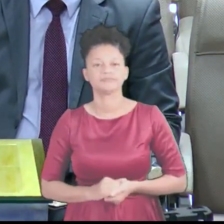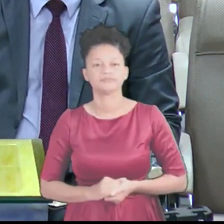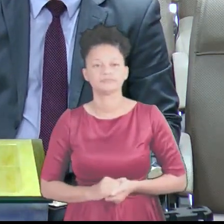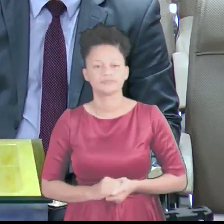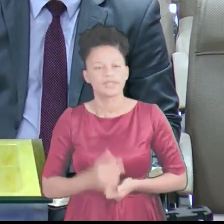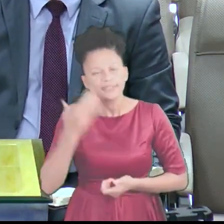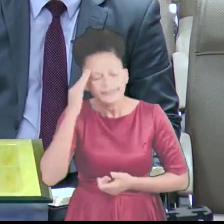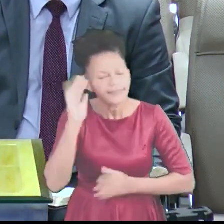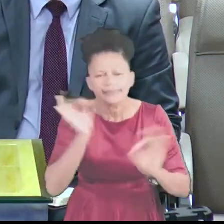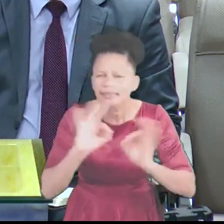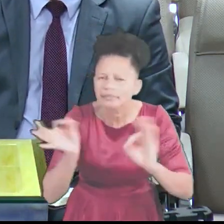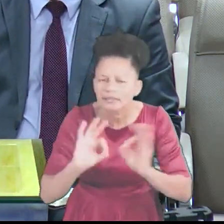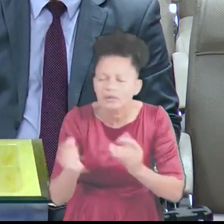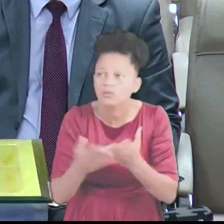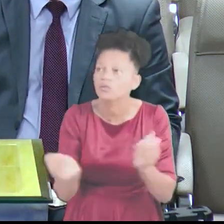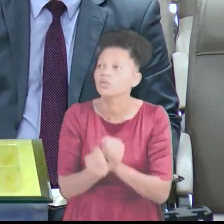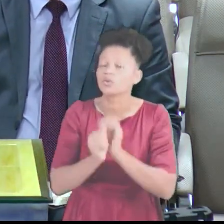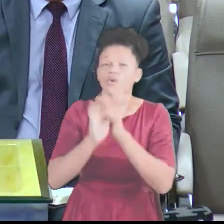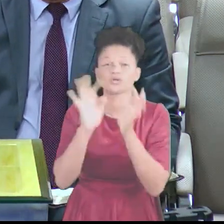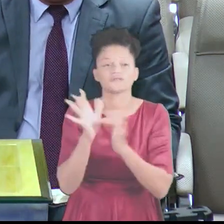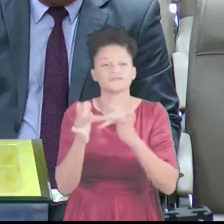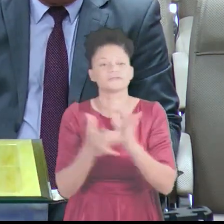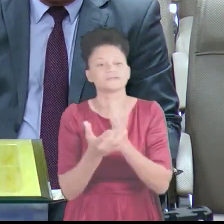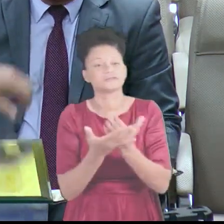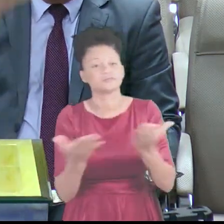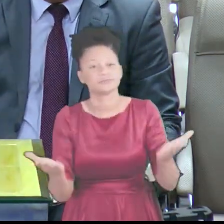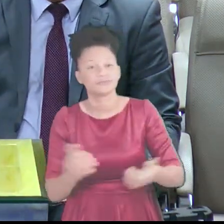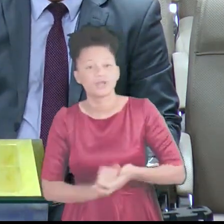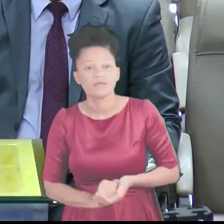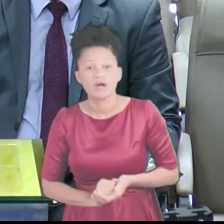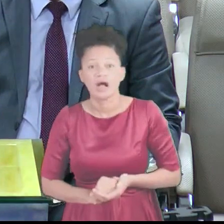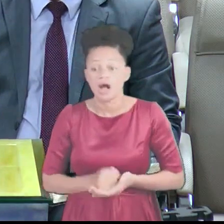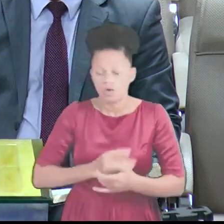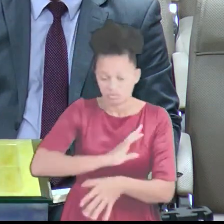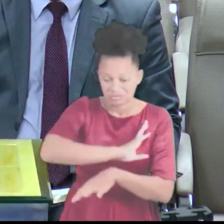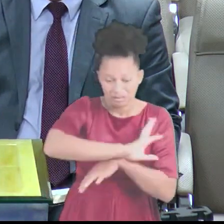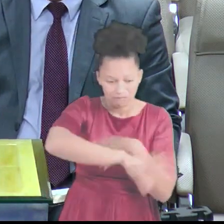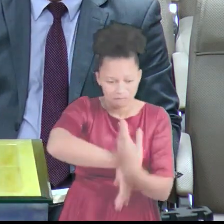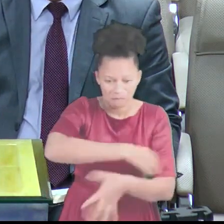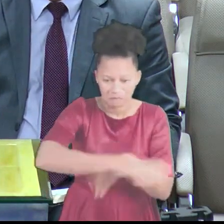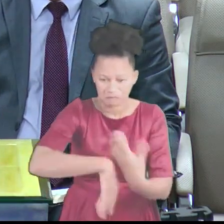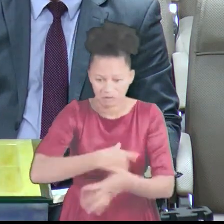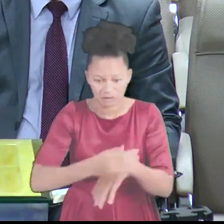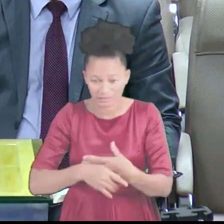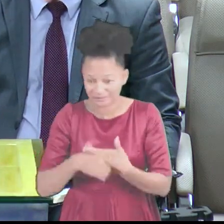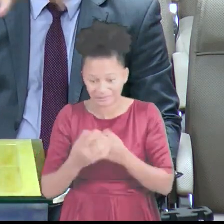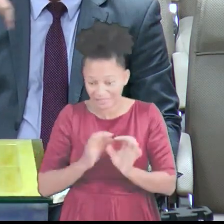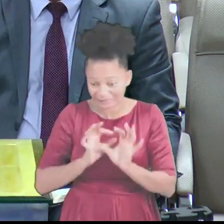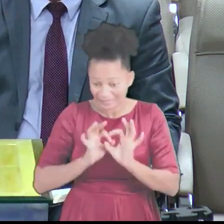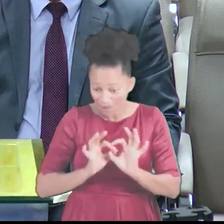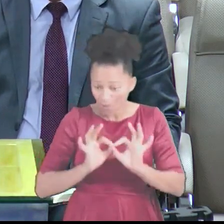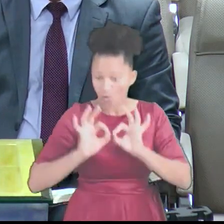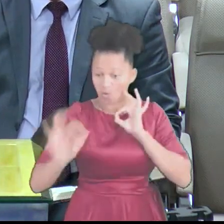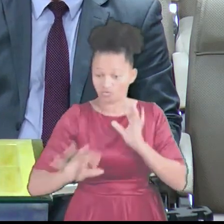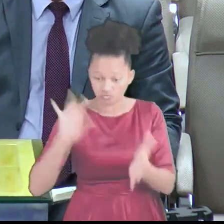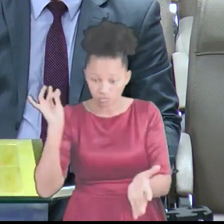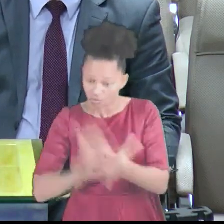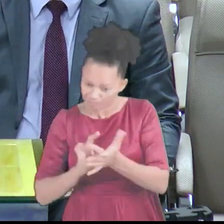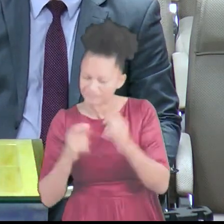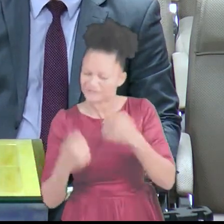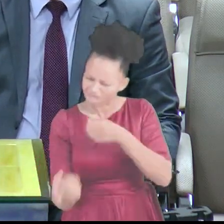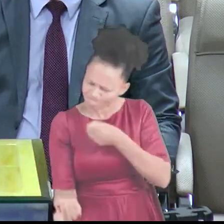Você não entendeu, não? Glória a Jesus. O que está fora do original vai ter que voltar a